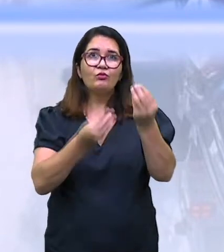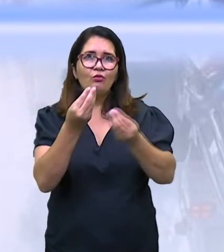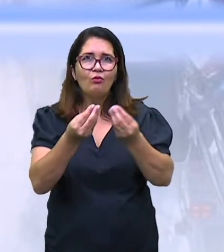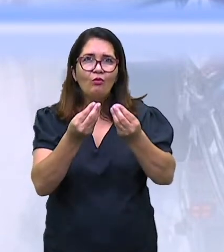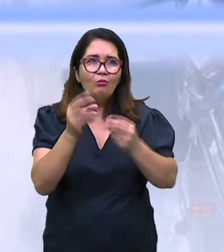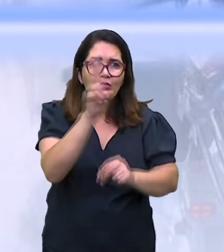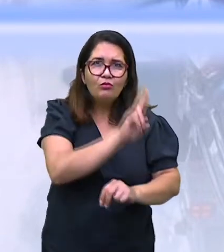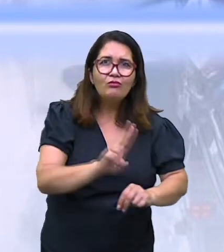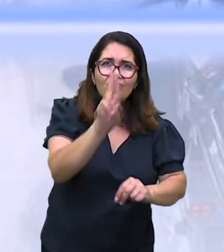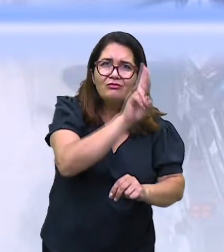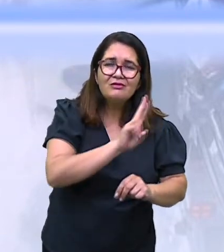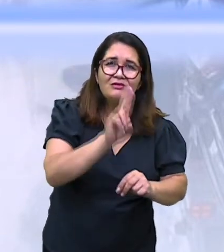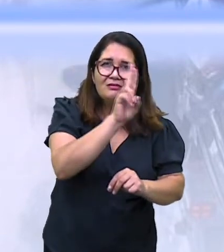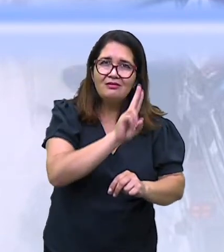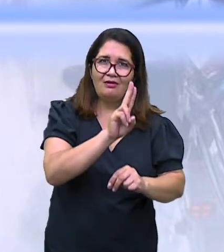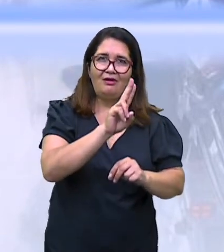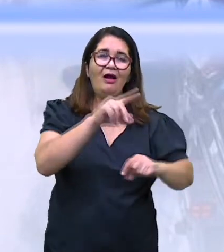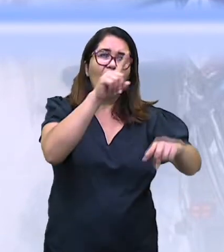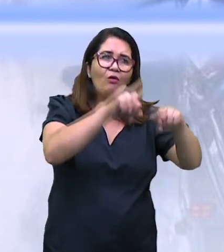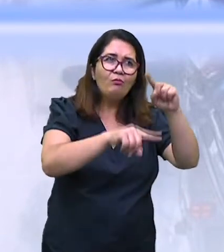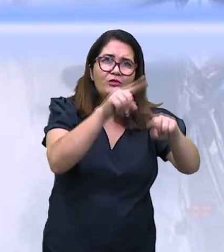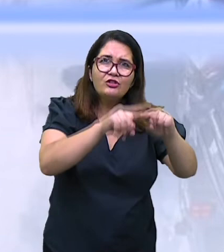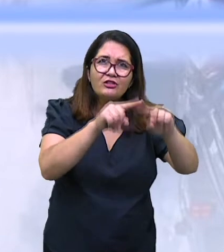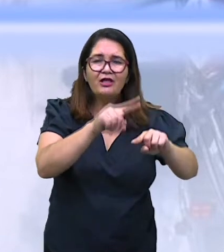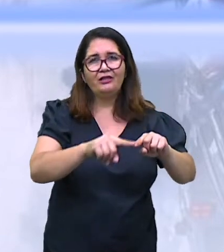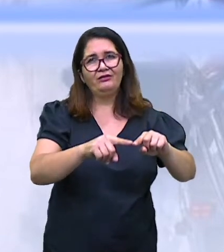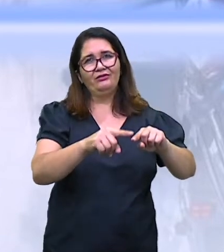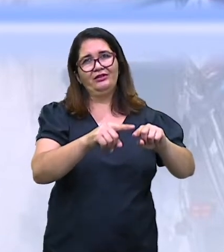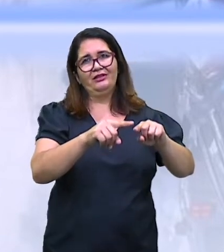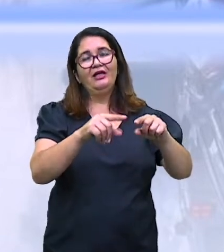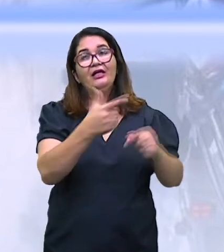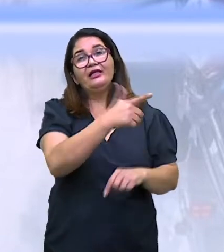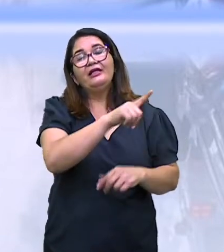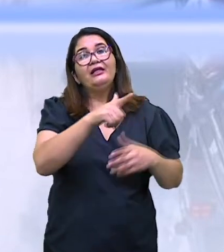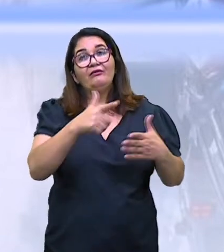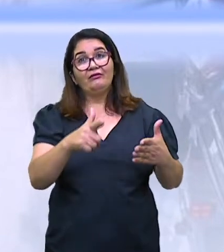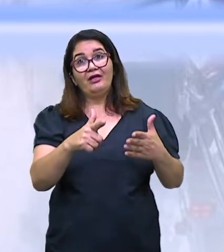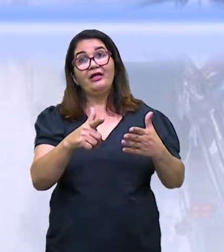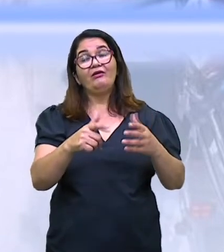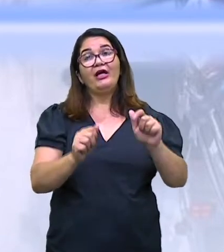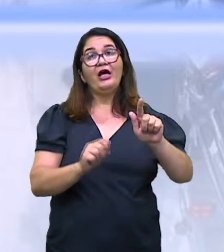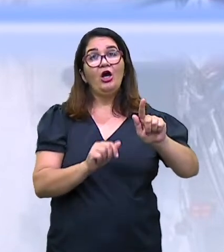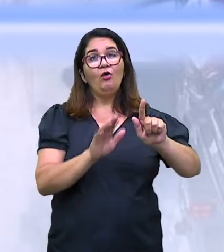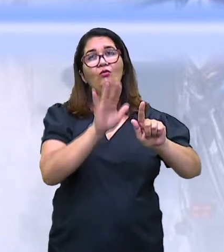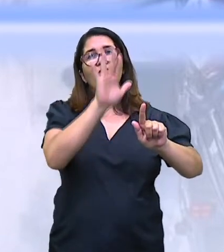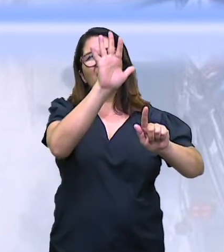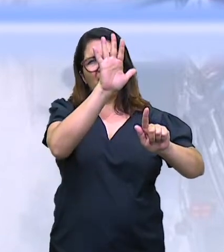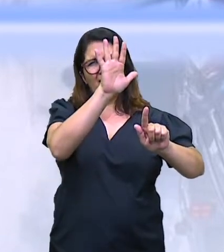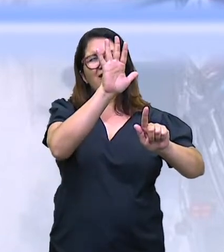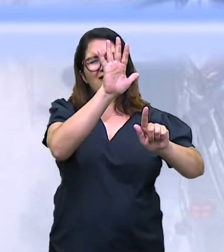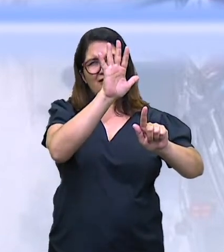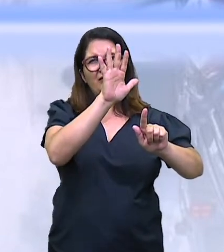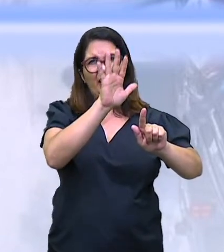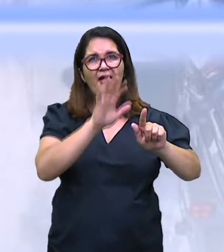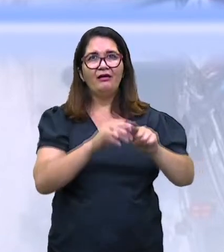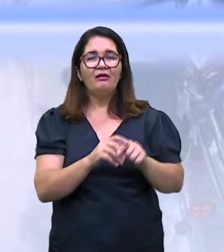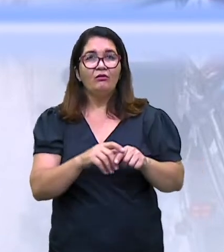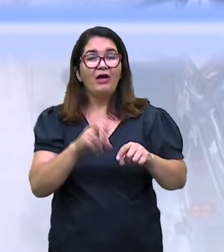não adquirir produtos que contenham CFCs, aqueles aerossóis, sabe?